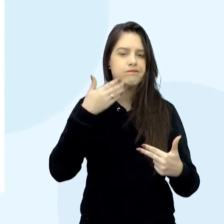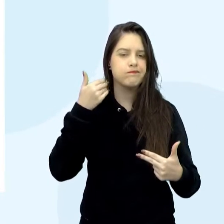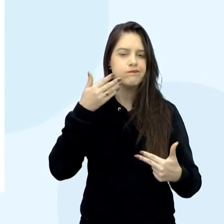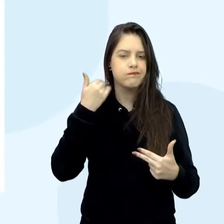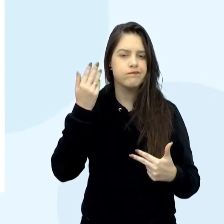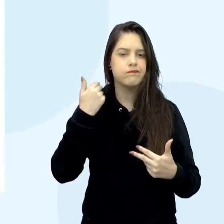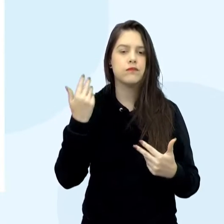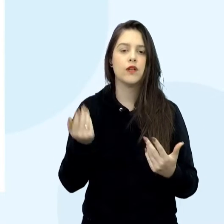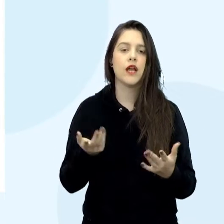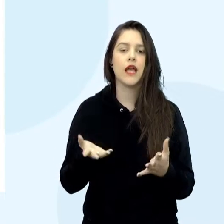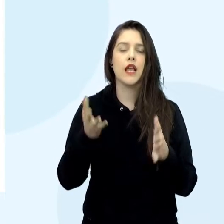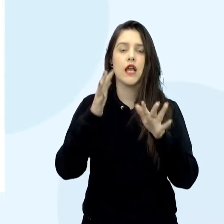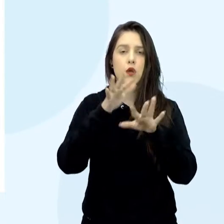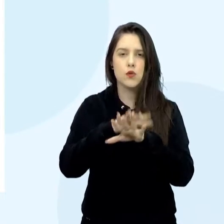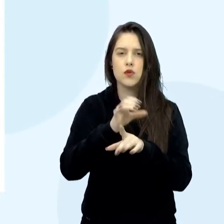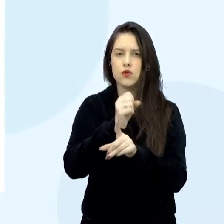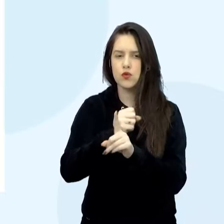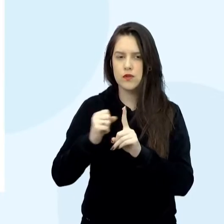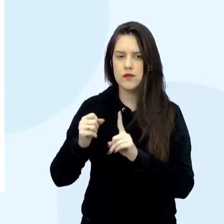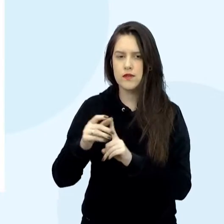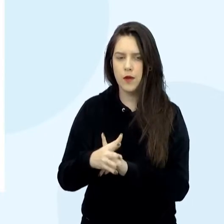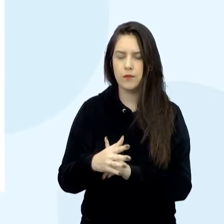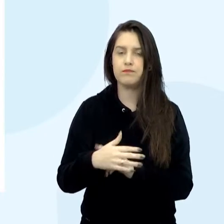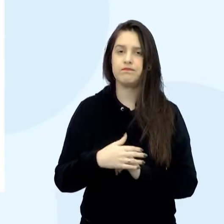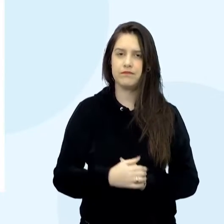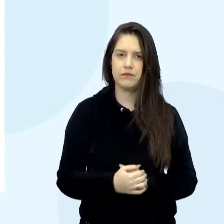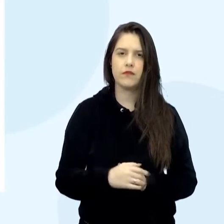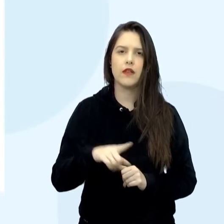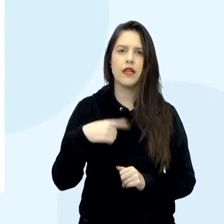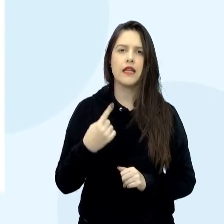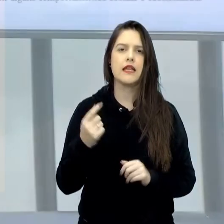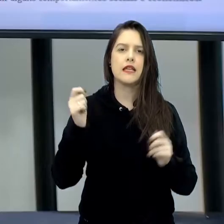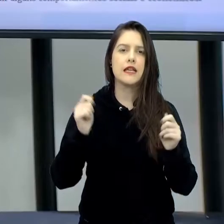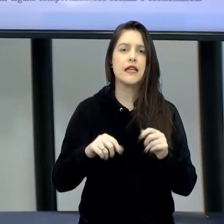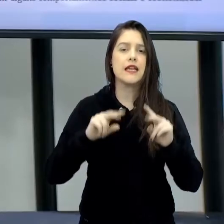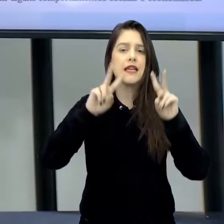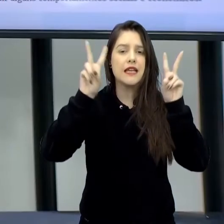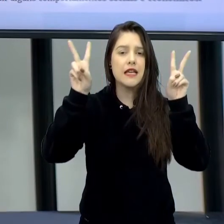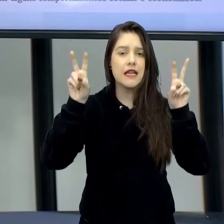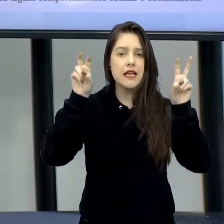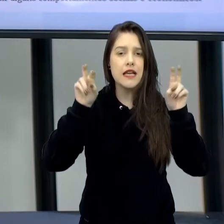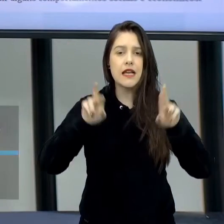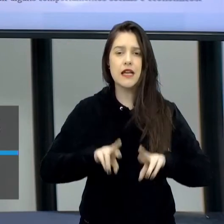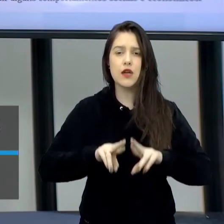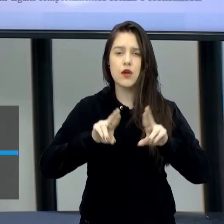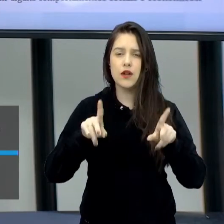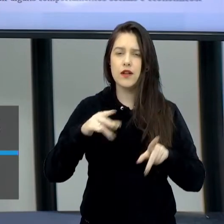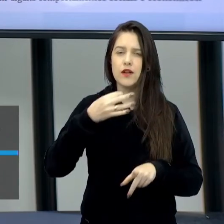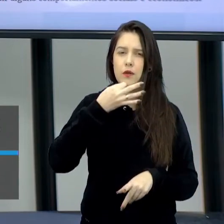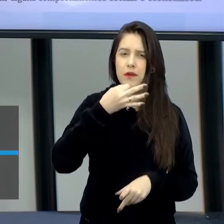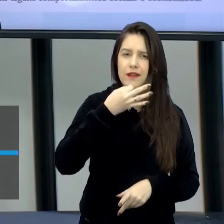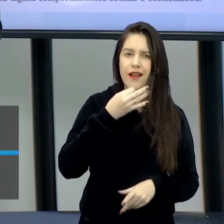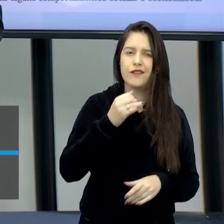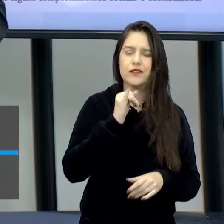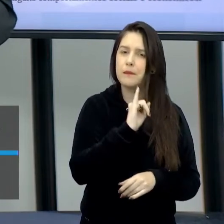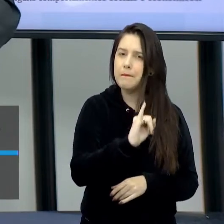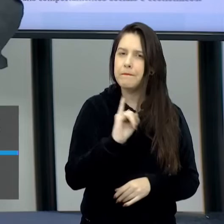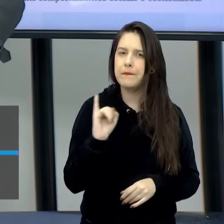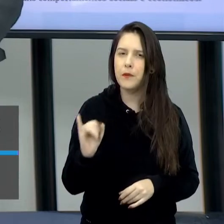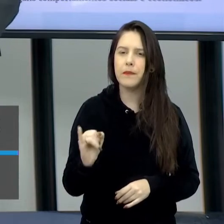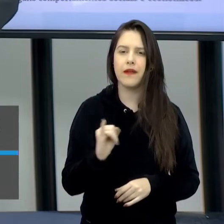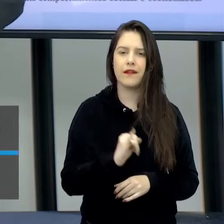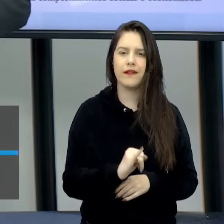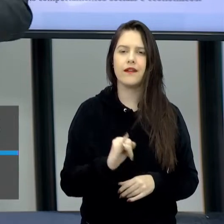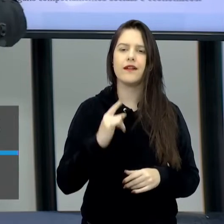da exclusão social. Então, a gente está tratando aí de questões de comerciais, de propagandas, em que